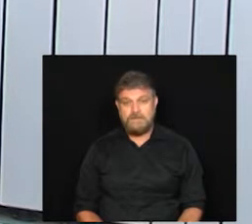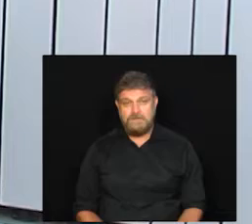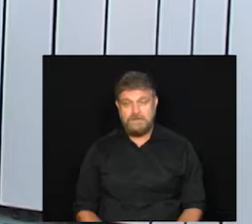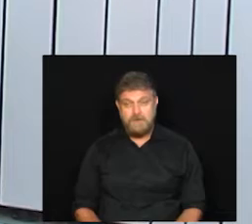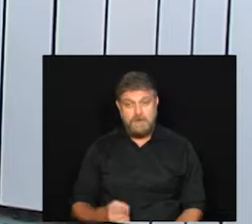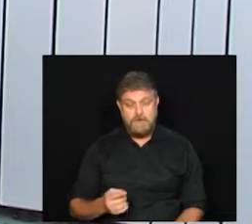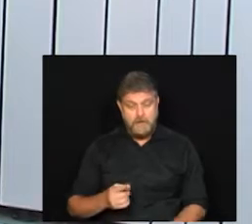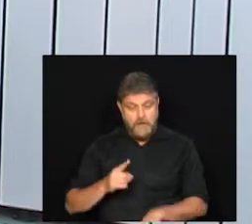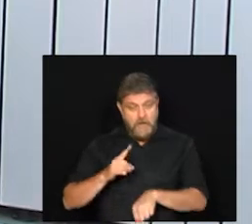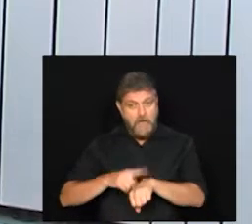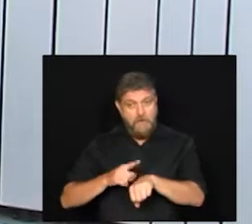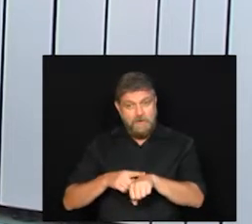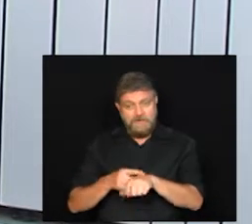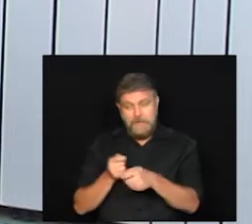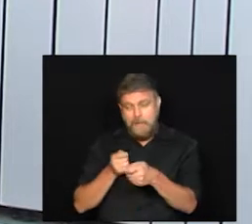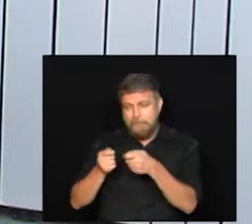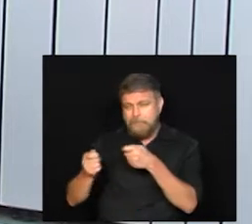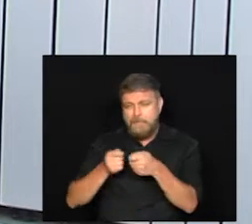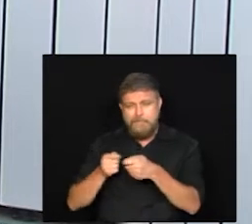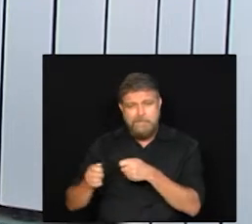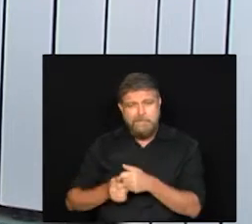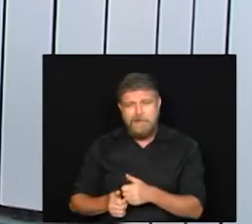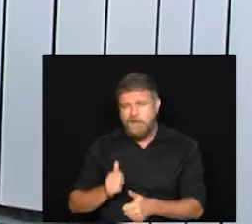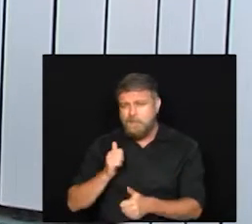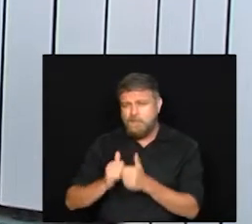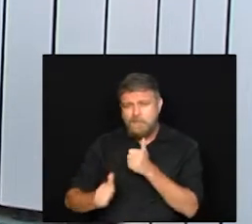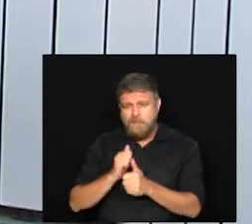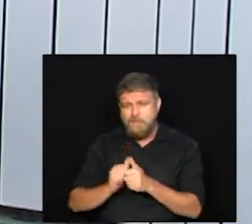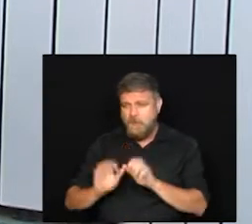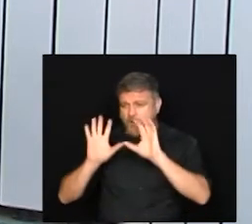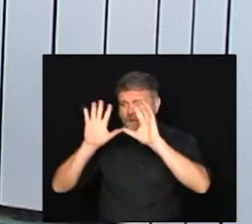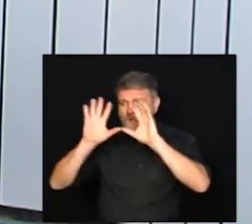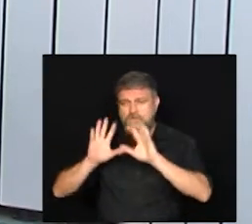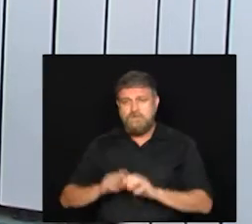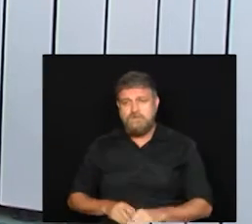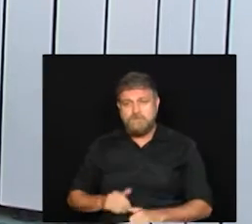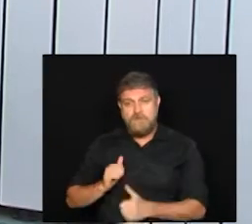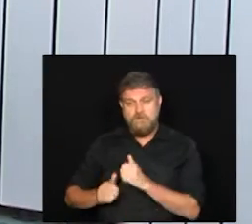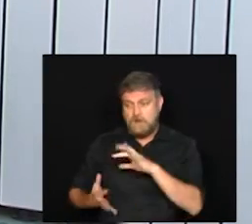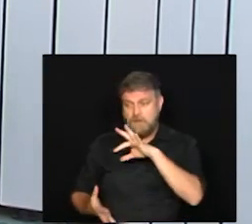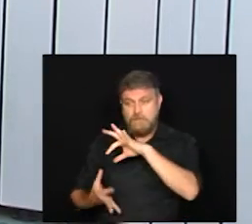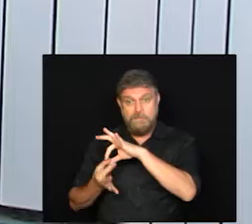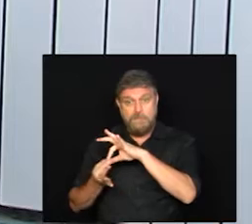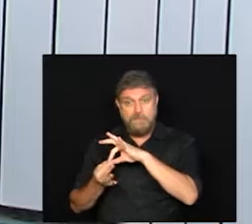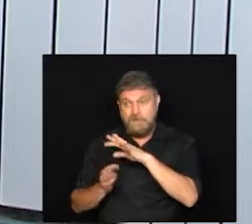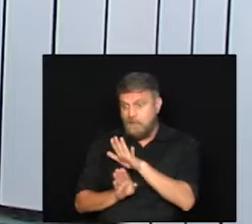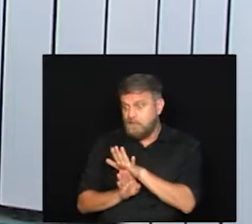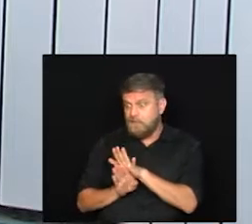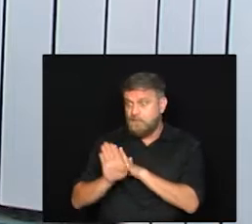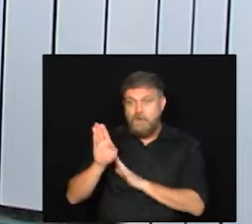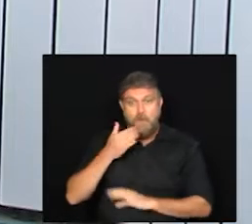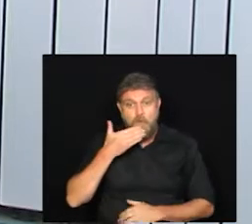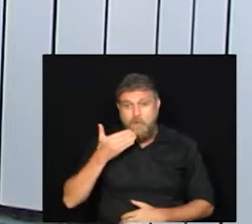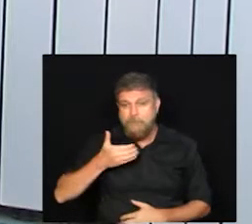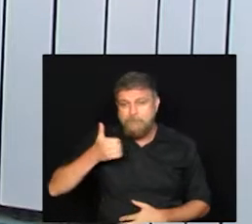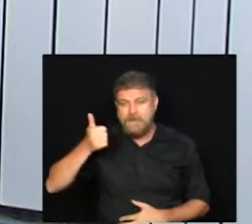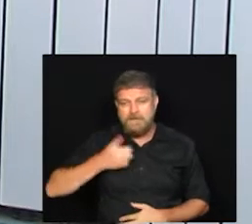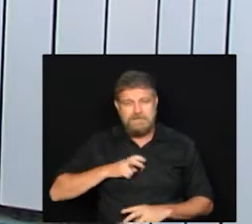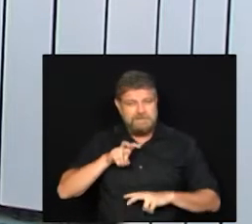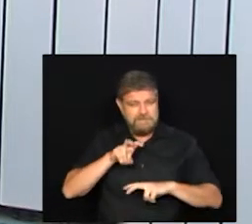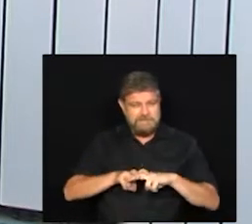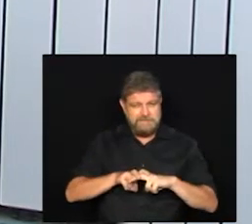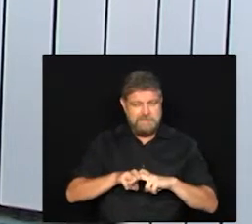Hora de entrevistar o melhor atleta de futevôlei do mundo. Você já percebeu de casa, já estou sentado, então agora é o